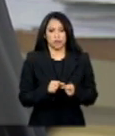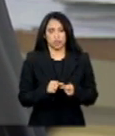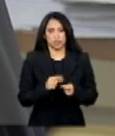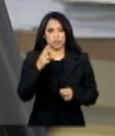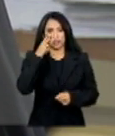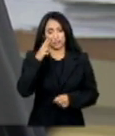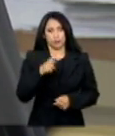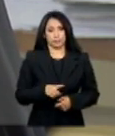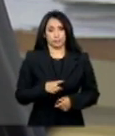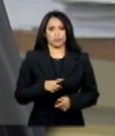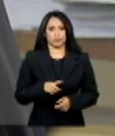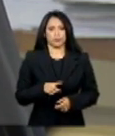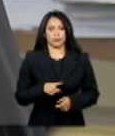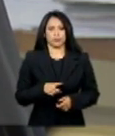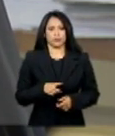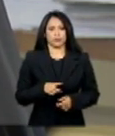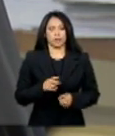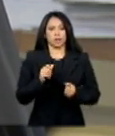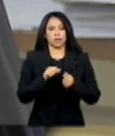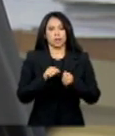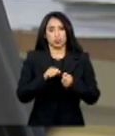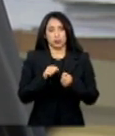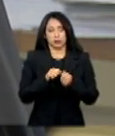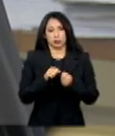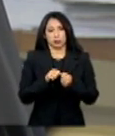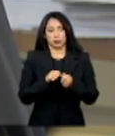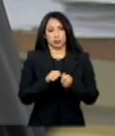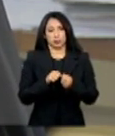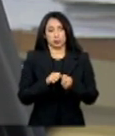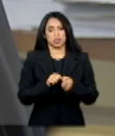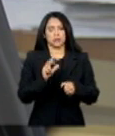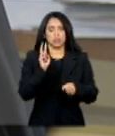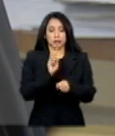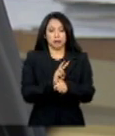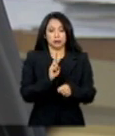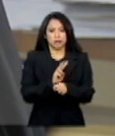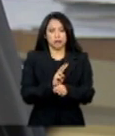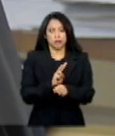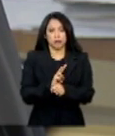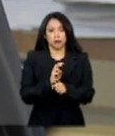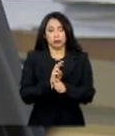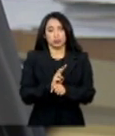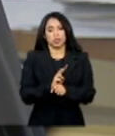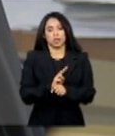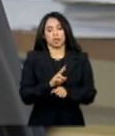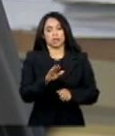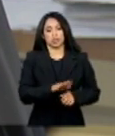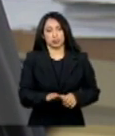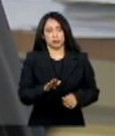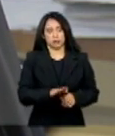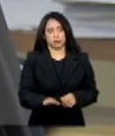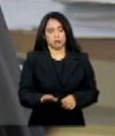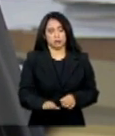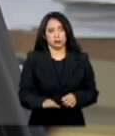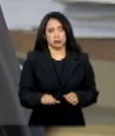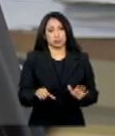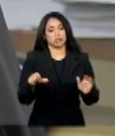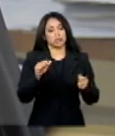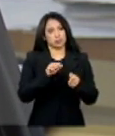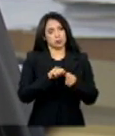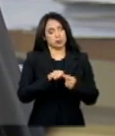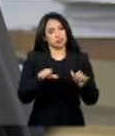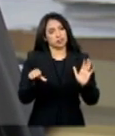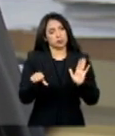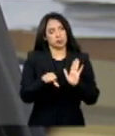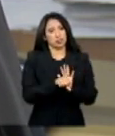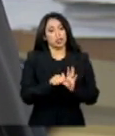de combinação de aplicação de medidas socioeducativas para crianças que comete ato infracional o adolescente pode